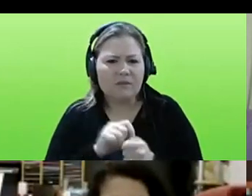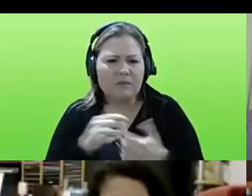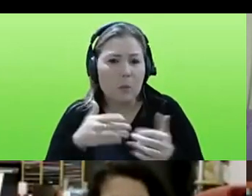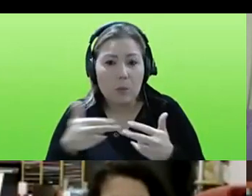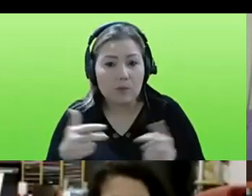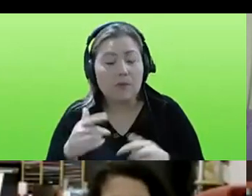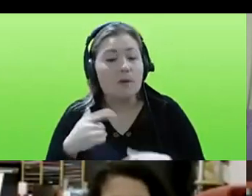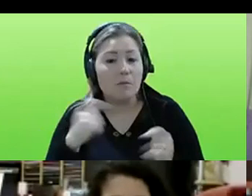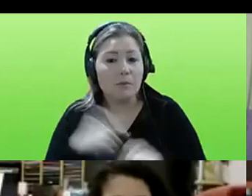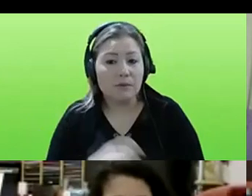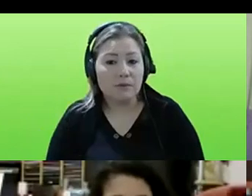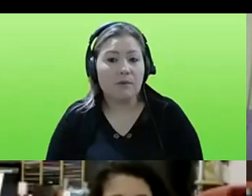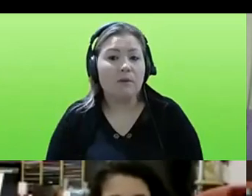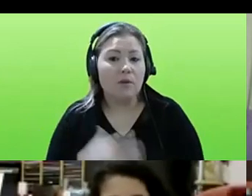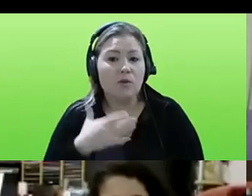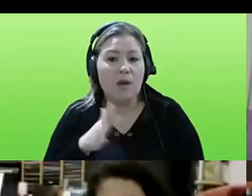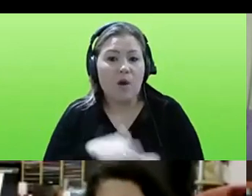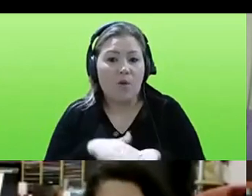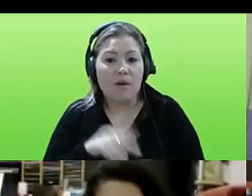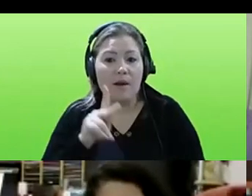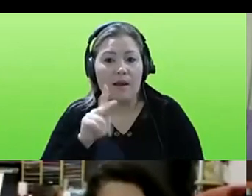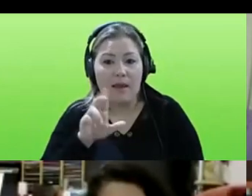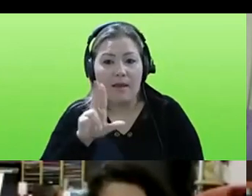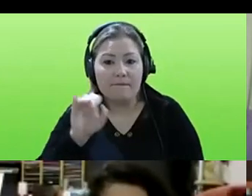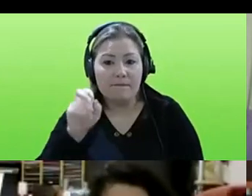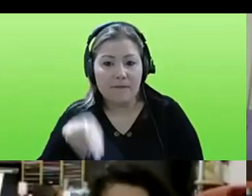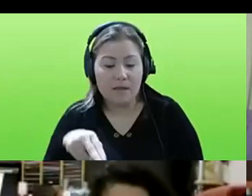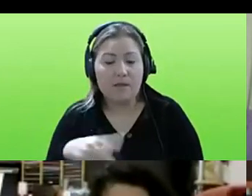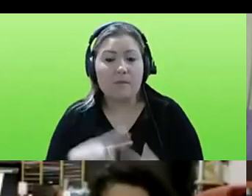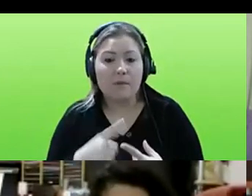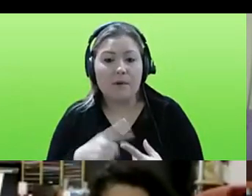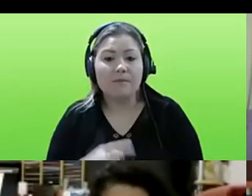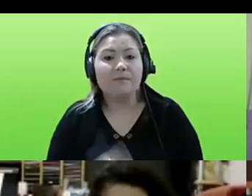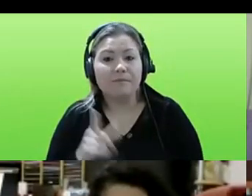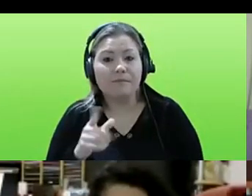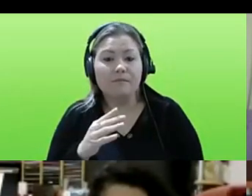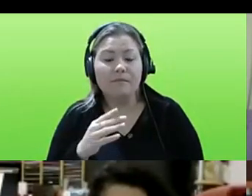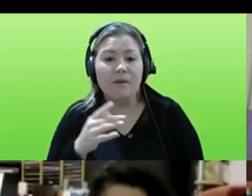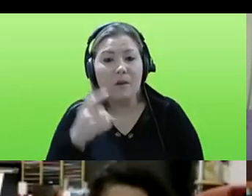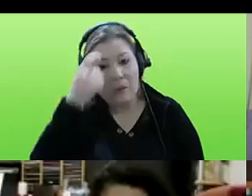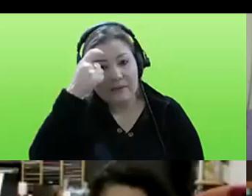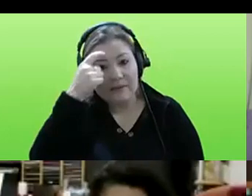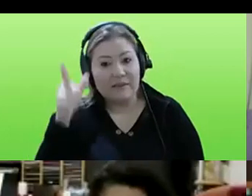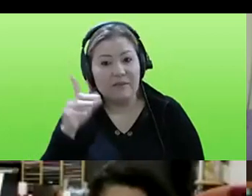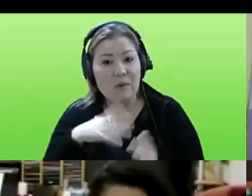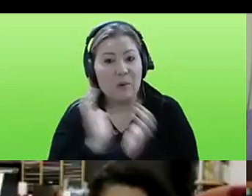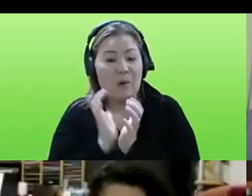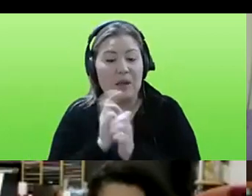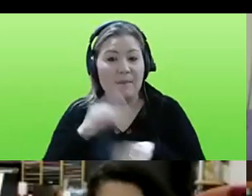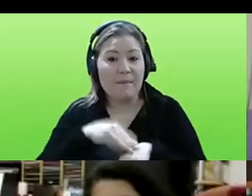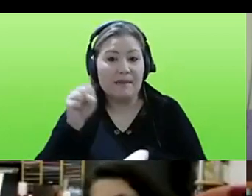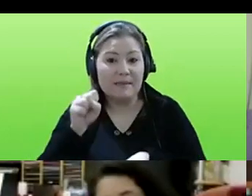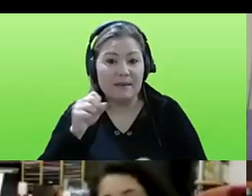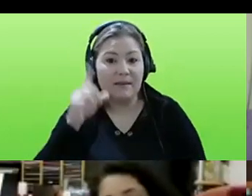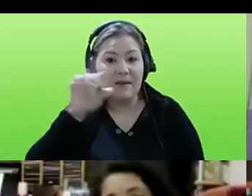já falei com o Kevin Thompson, não é? Porque é uma coincidência, ele foi meu colega de mestrado lá em